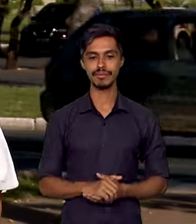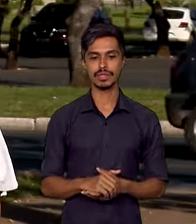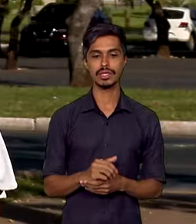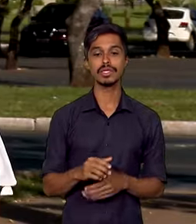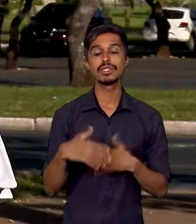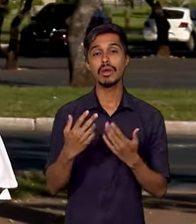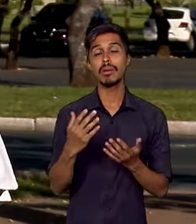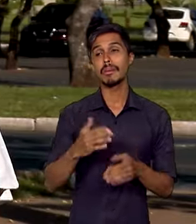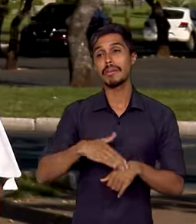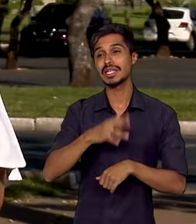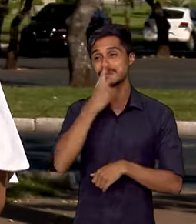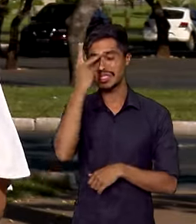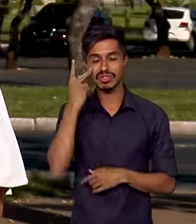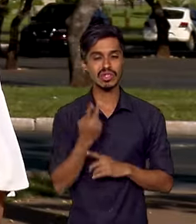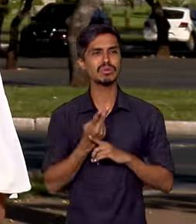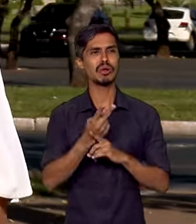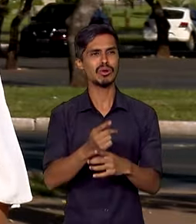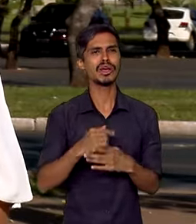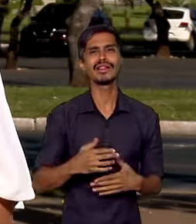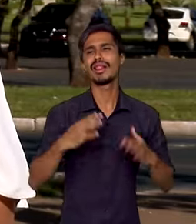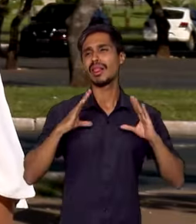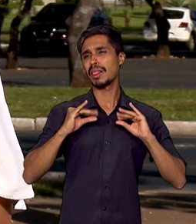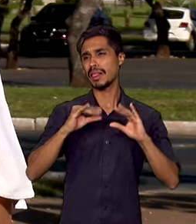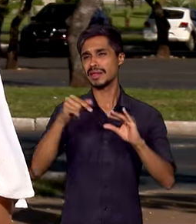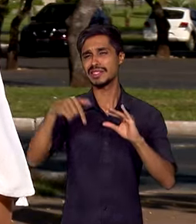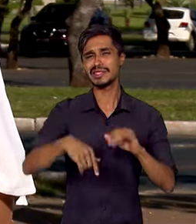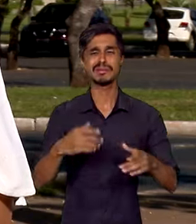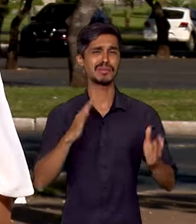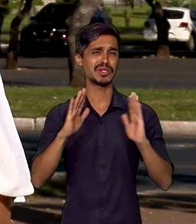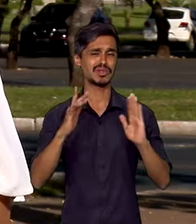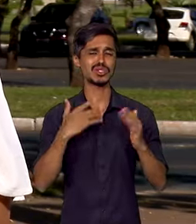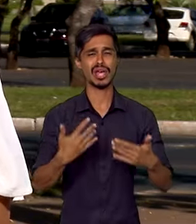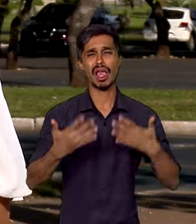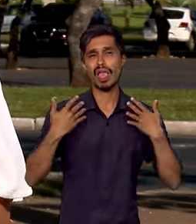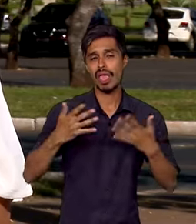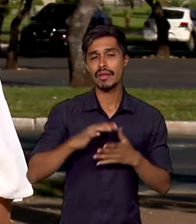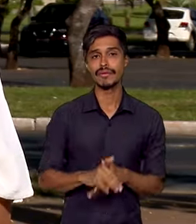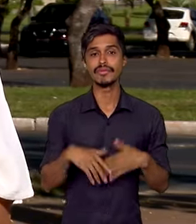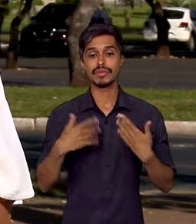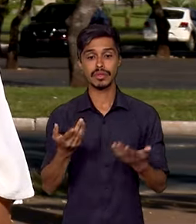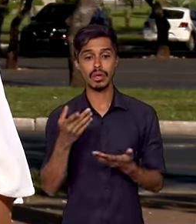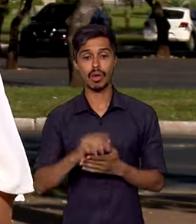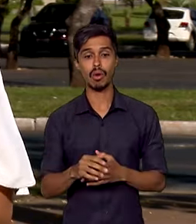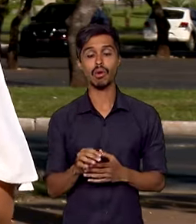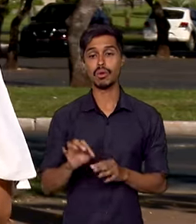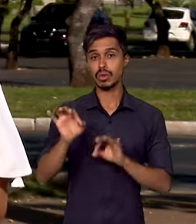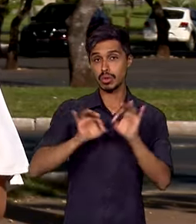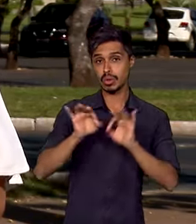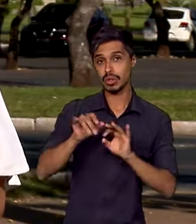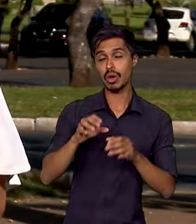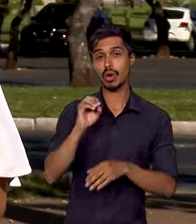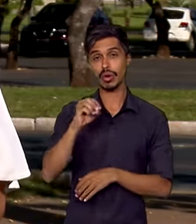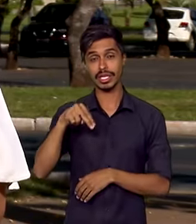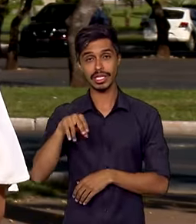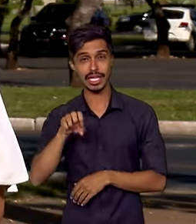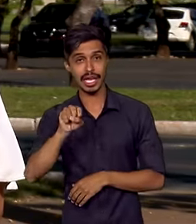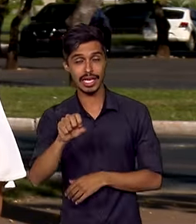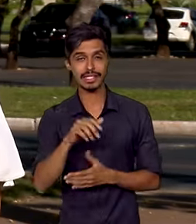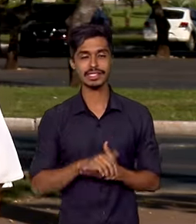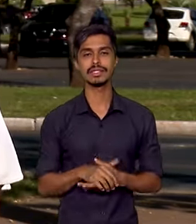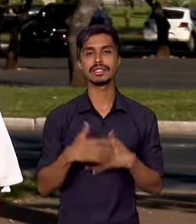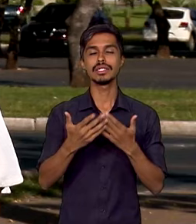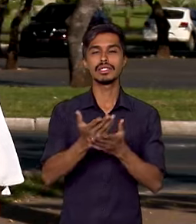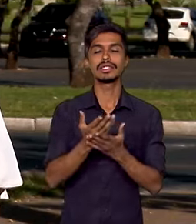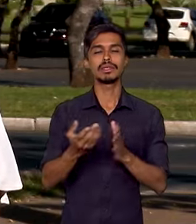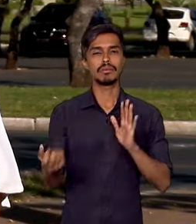gente buscando meios de ficar confortável nesta onda de calor, o Operador Nacional do Sistema Elétrico, ONS, registrou